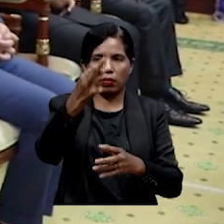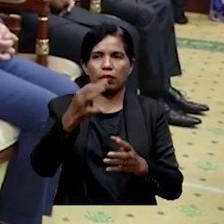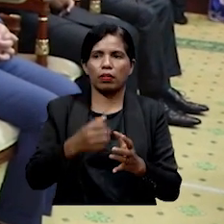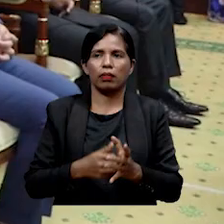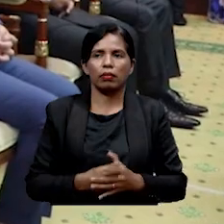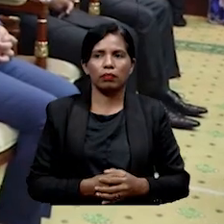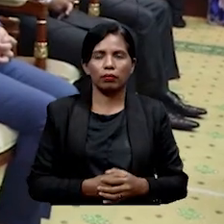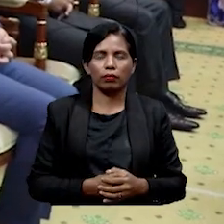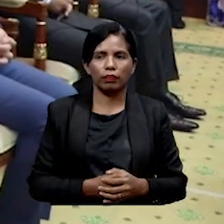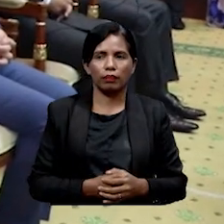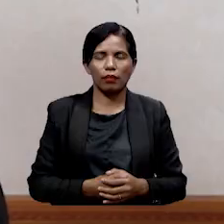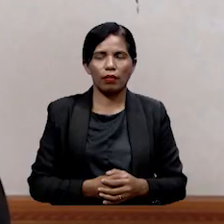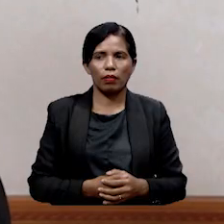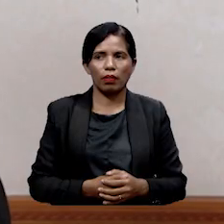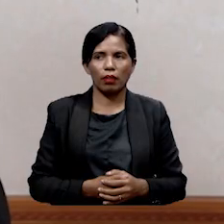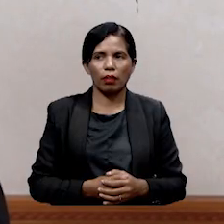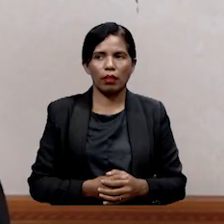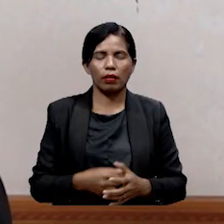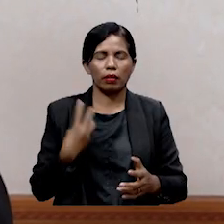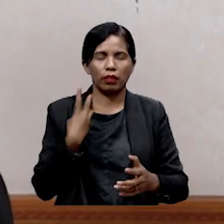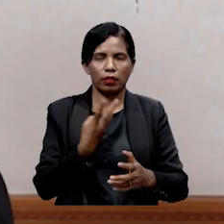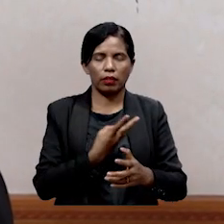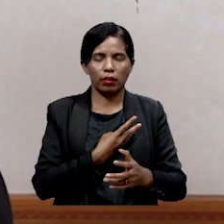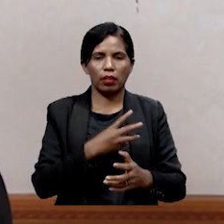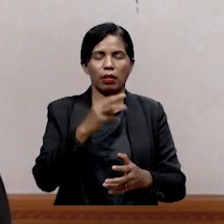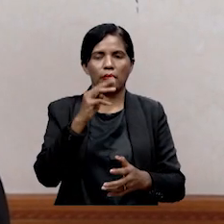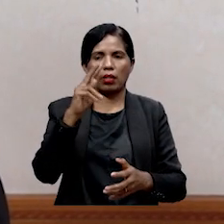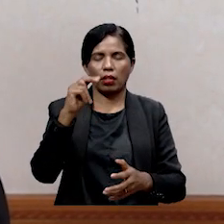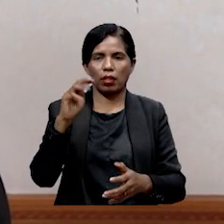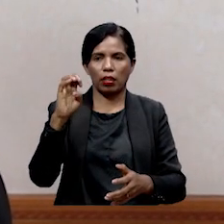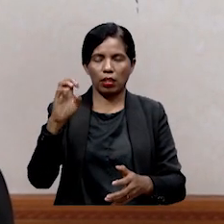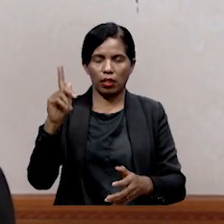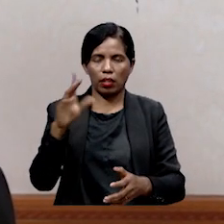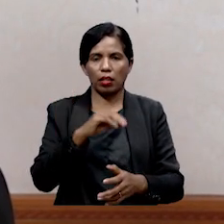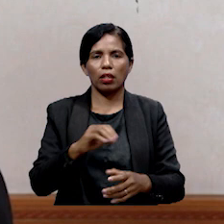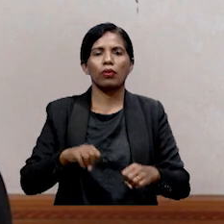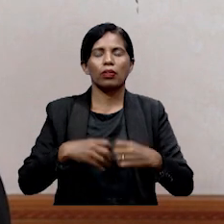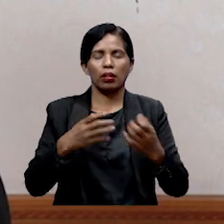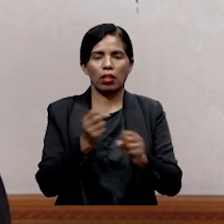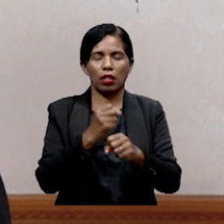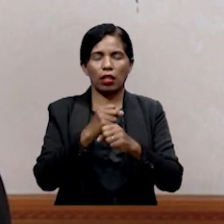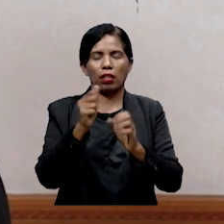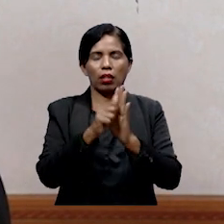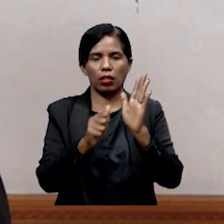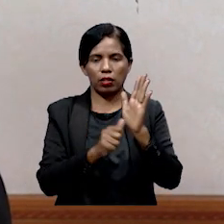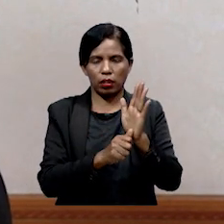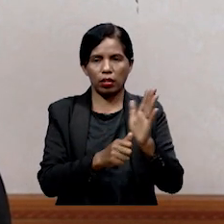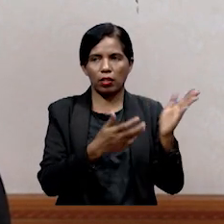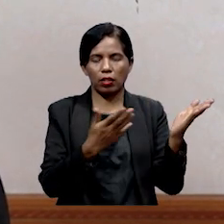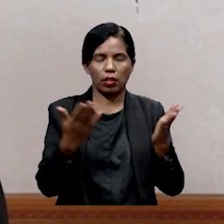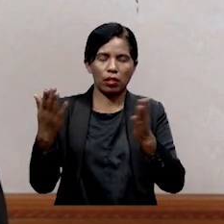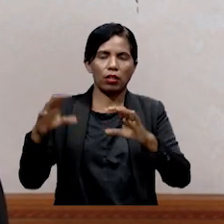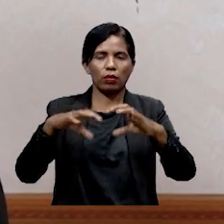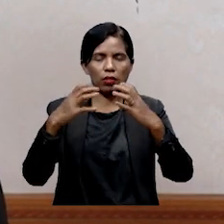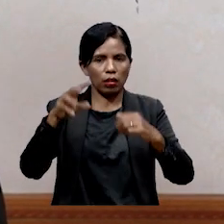parte itania mene ya ohin sama ka agenda lori dokumentenya agenda ya konsil de